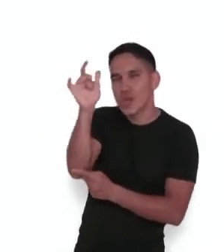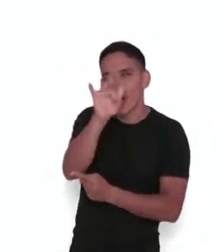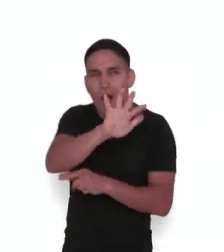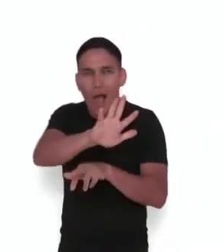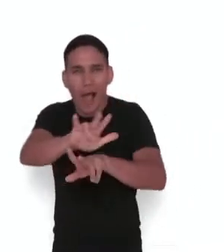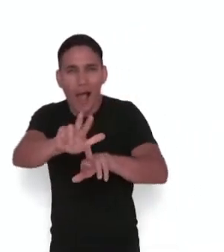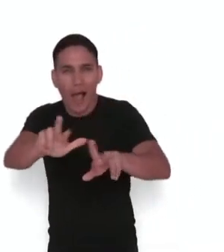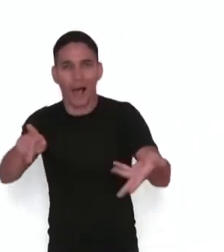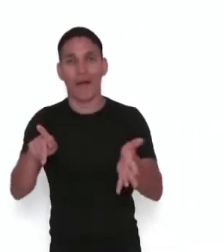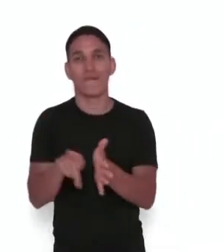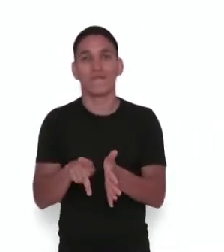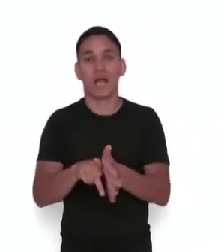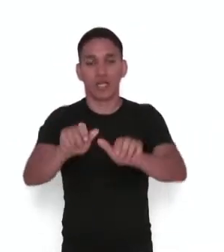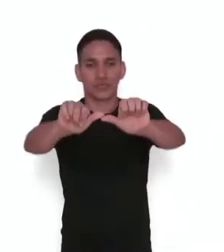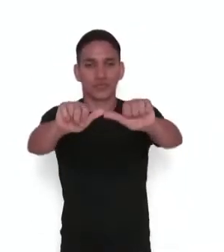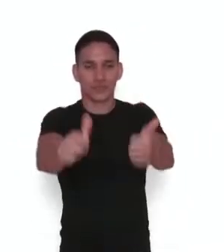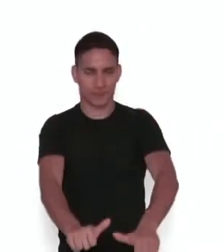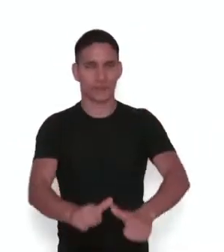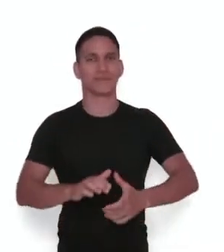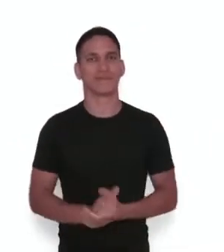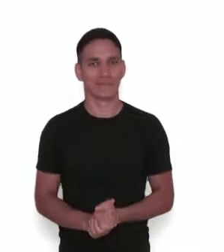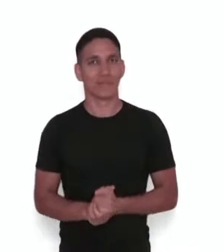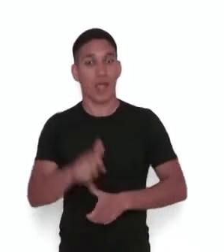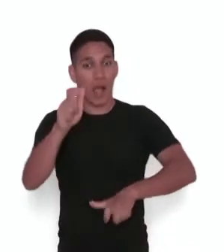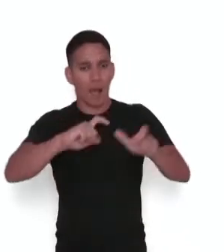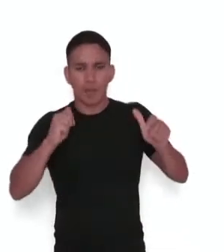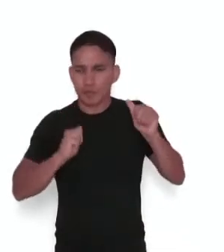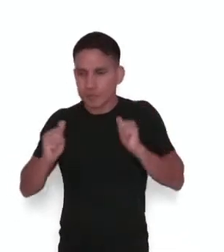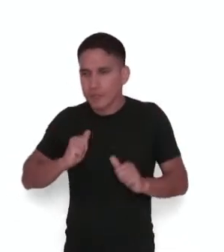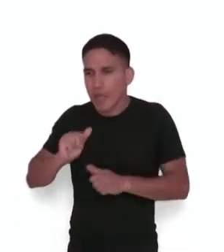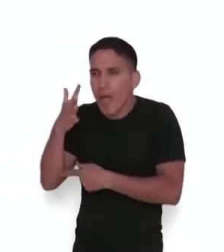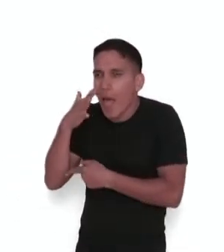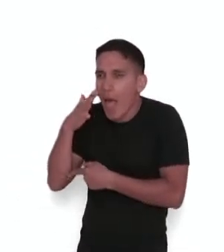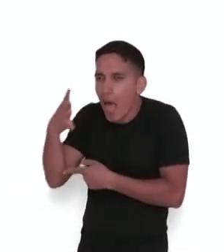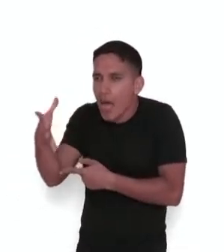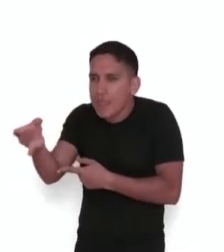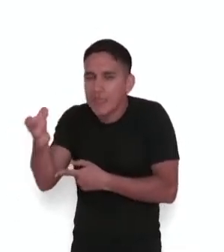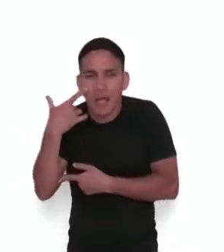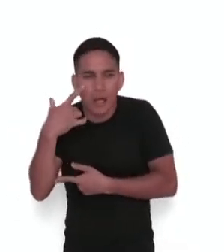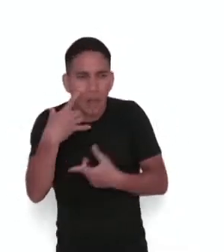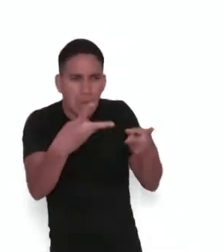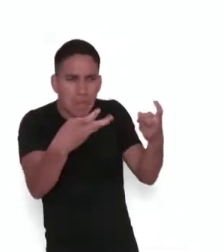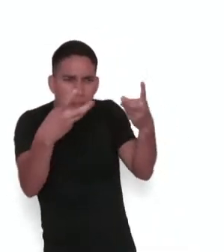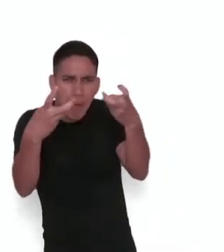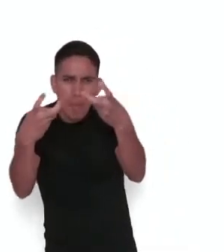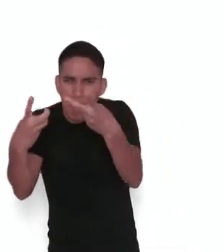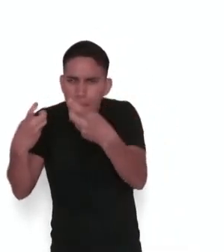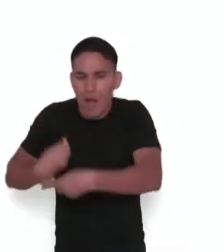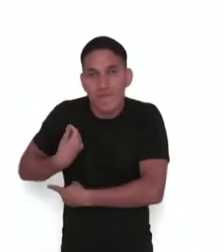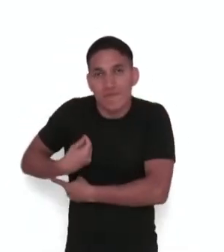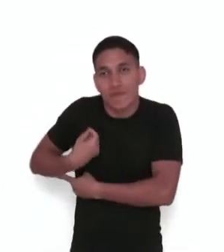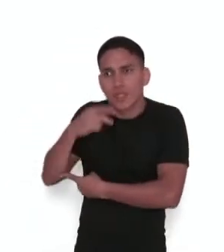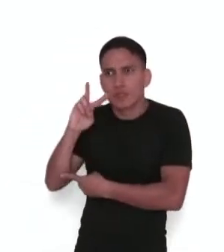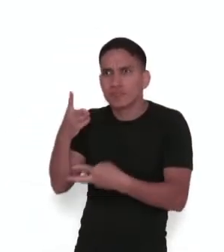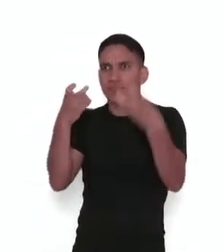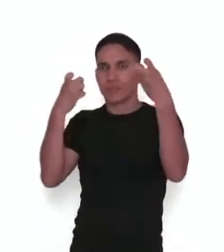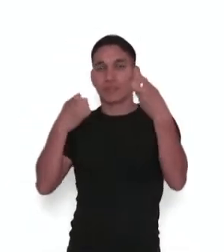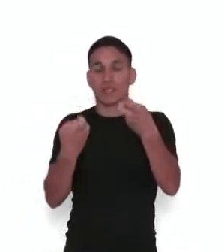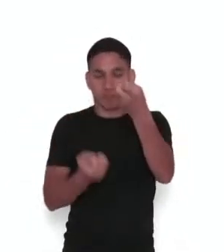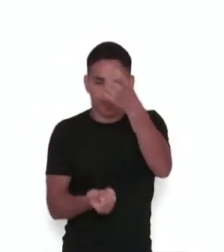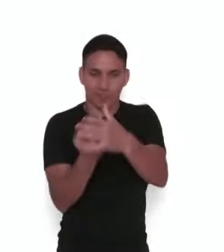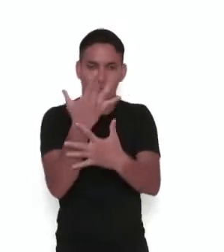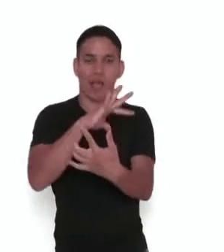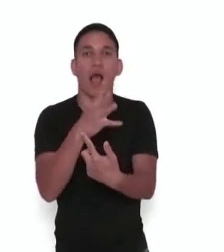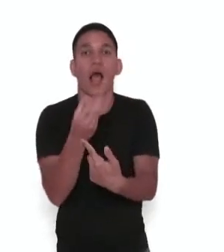nas mais diferentes formas. O artista presta muita atenção nas luzes que estão em nossa vida e criam arte a partir de